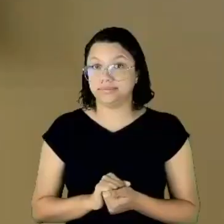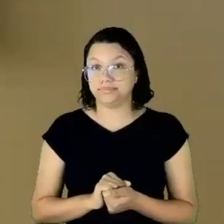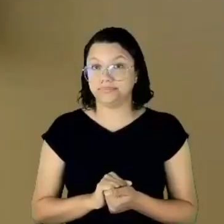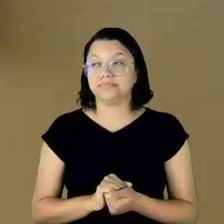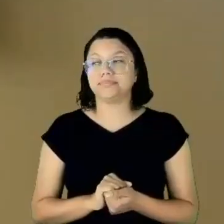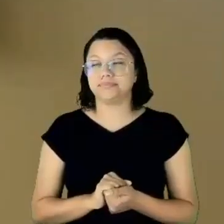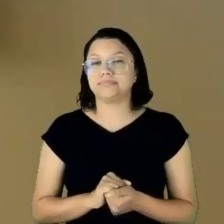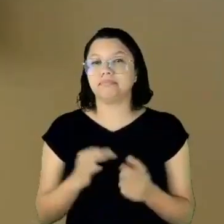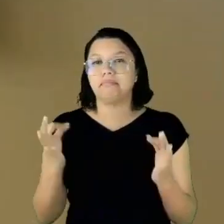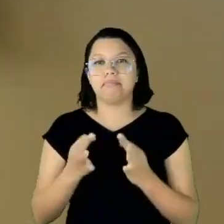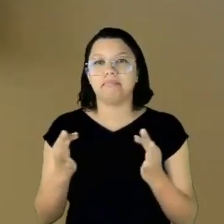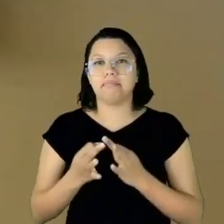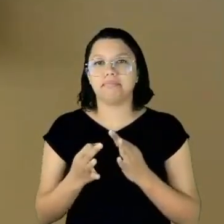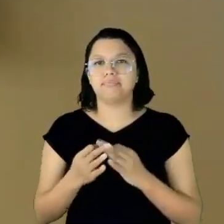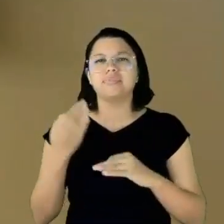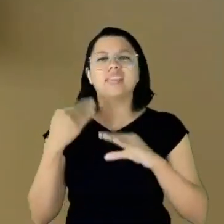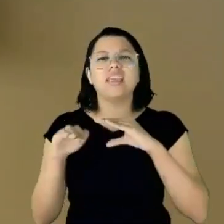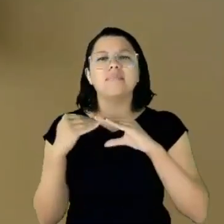perfeito